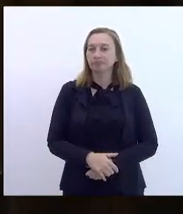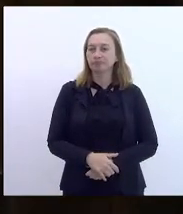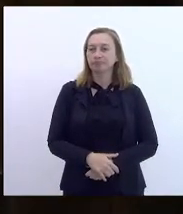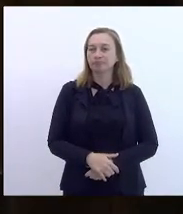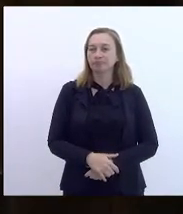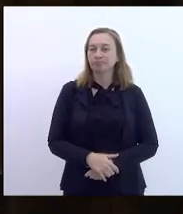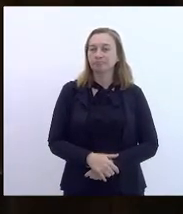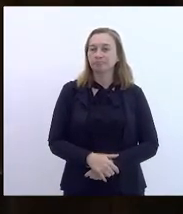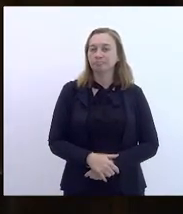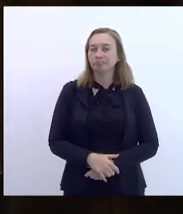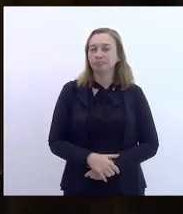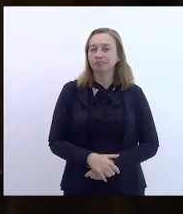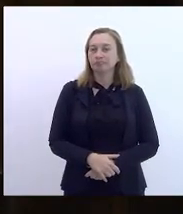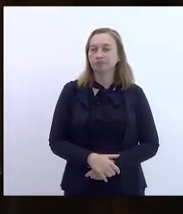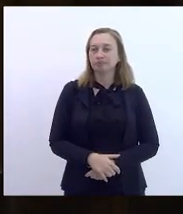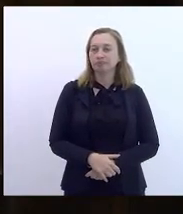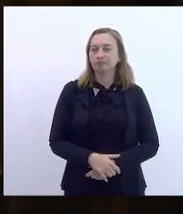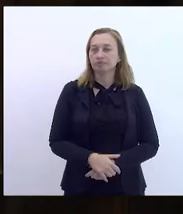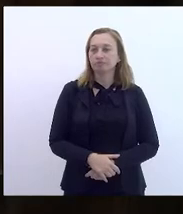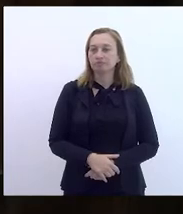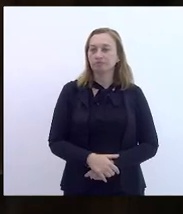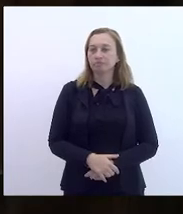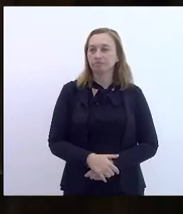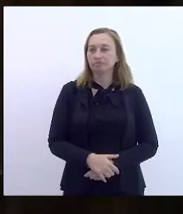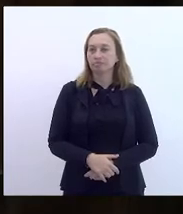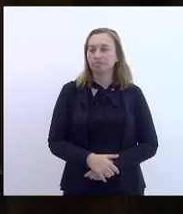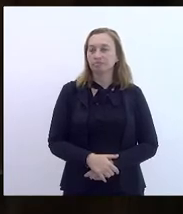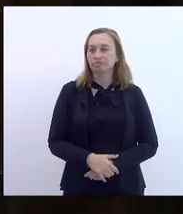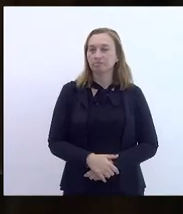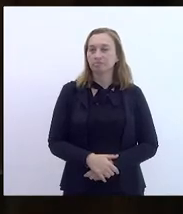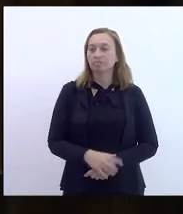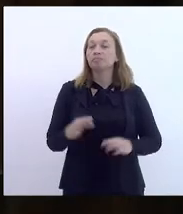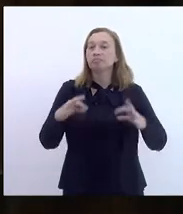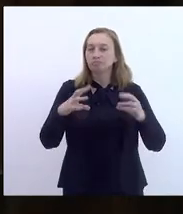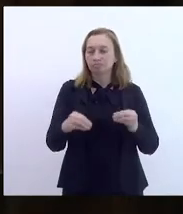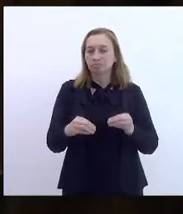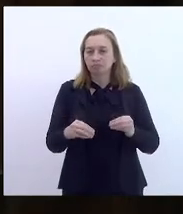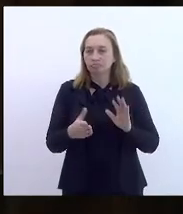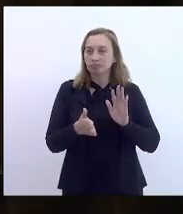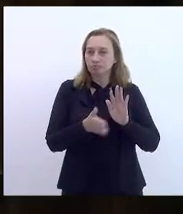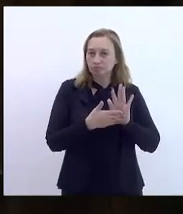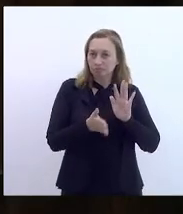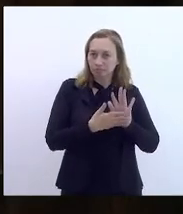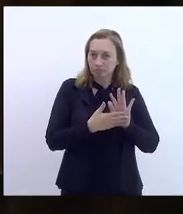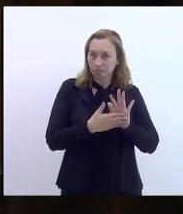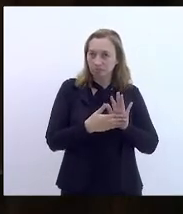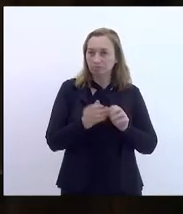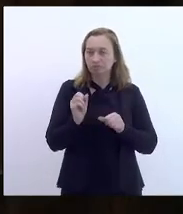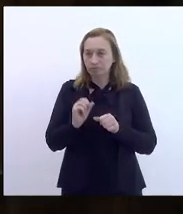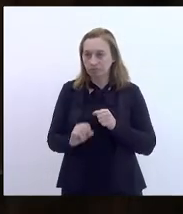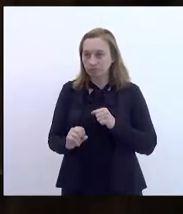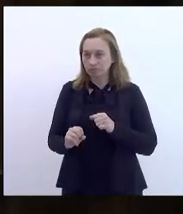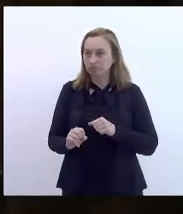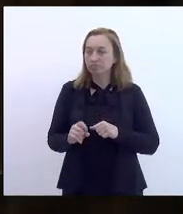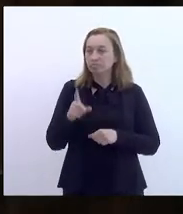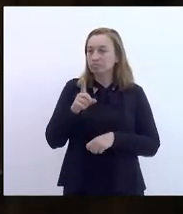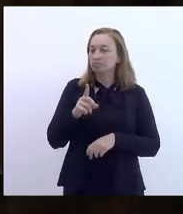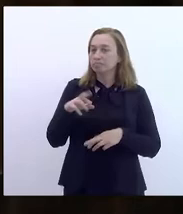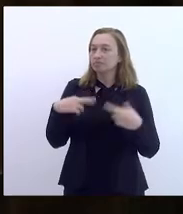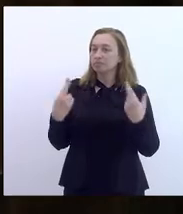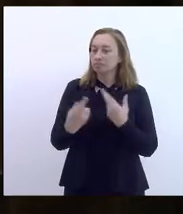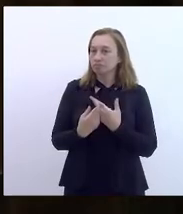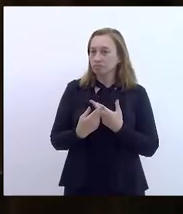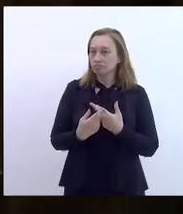digo se Olá tudo aquele que foi proposta e naquela audiência